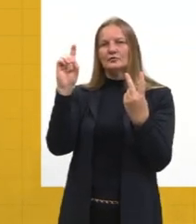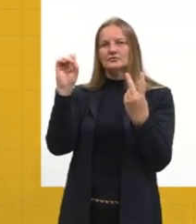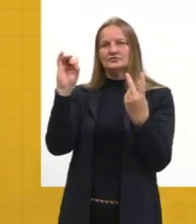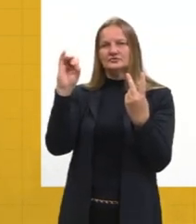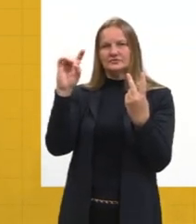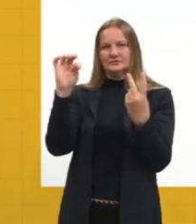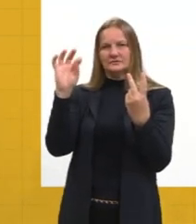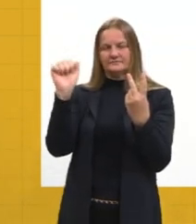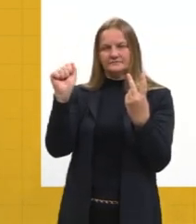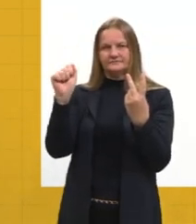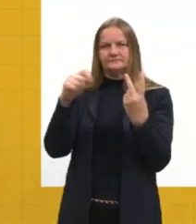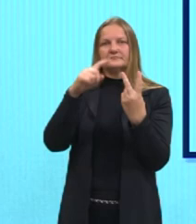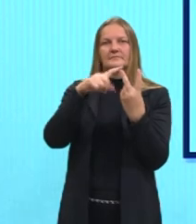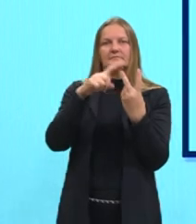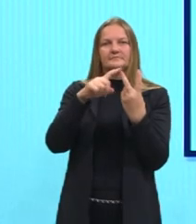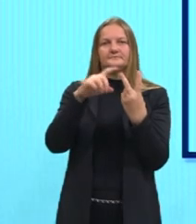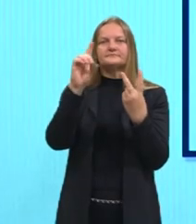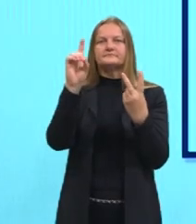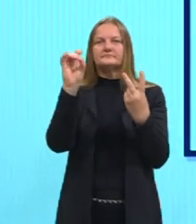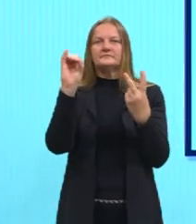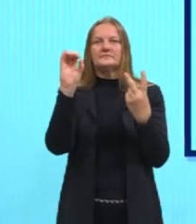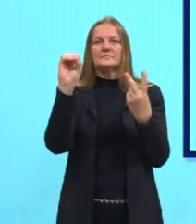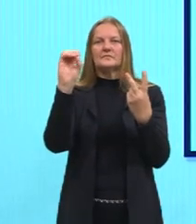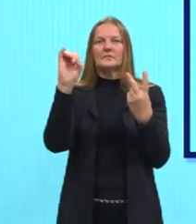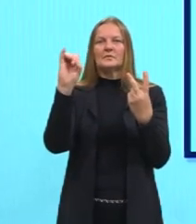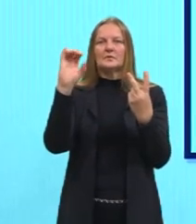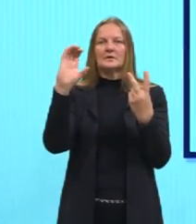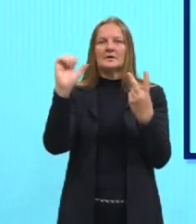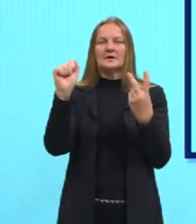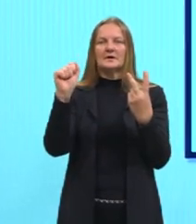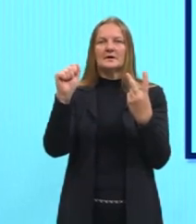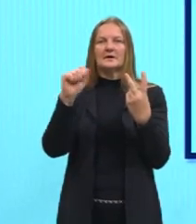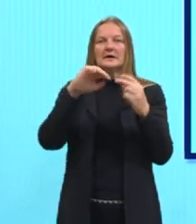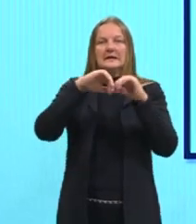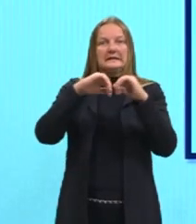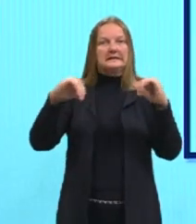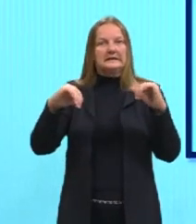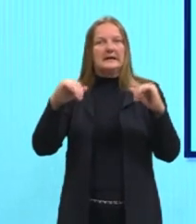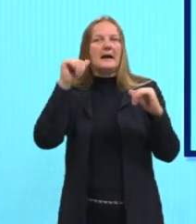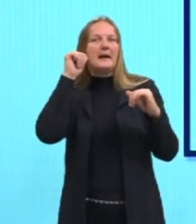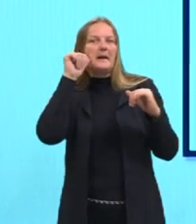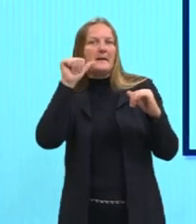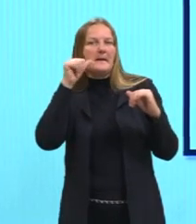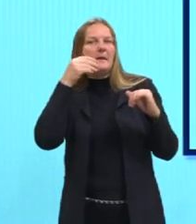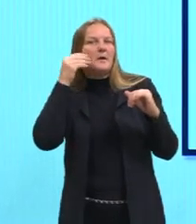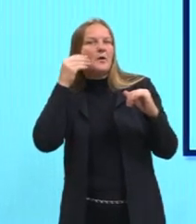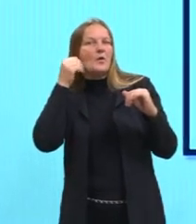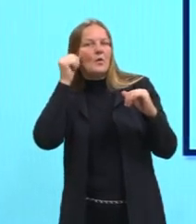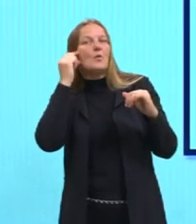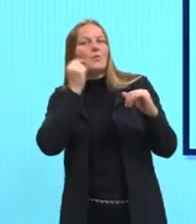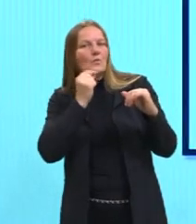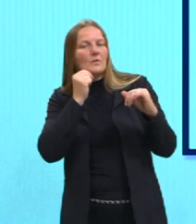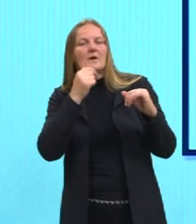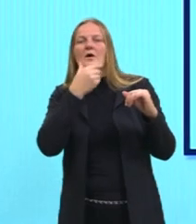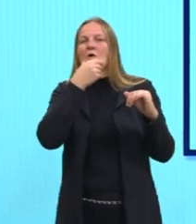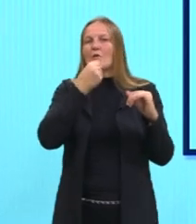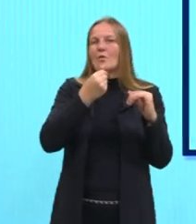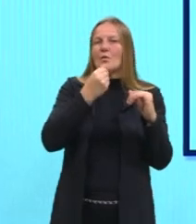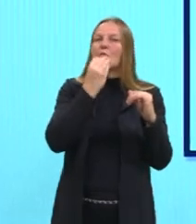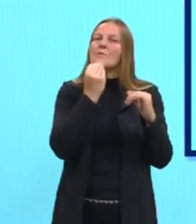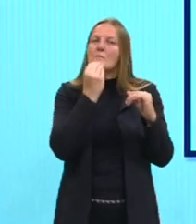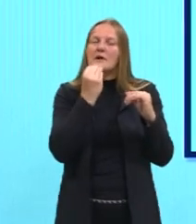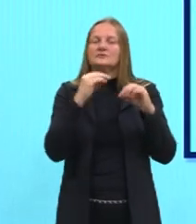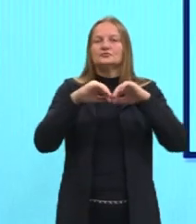dióica que daí são separados a planta macho e a planta fêmea a planta a planta